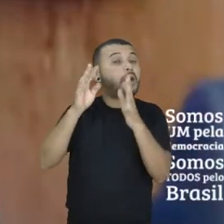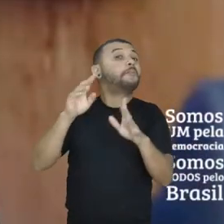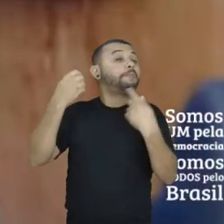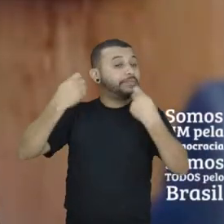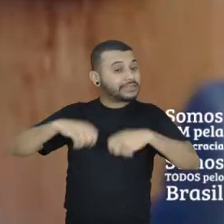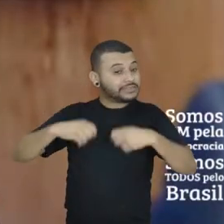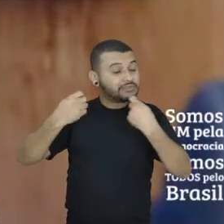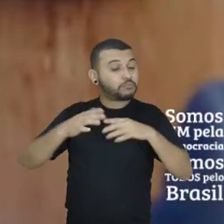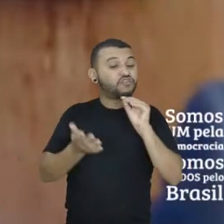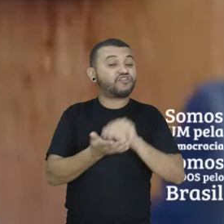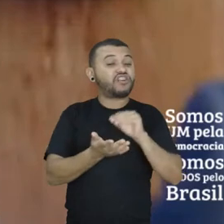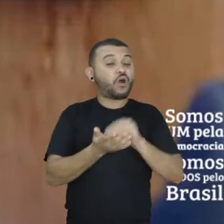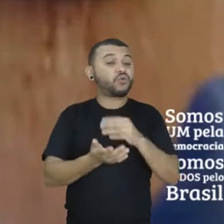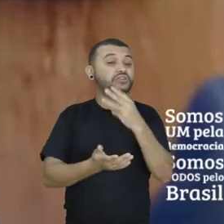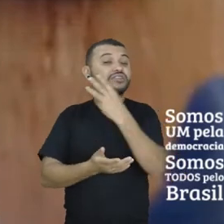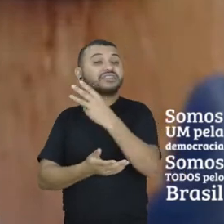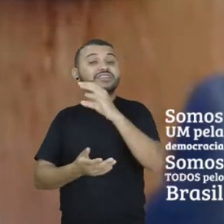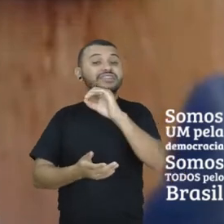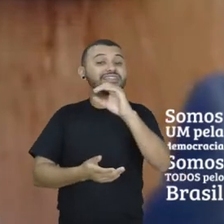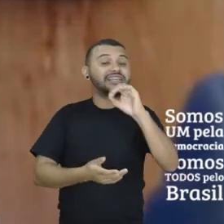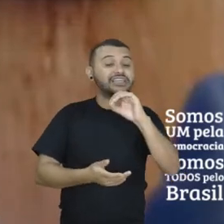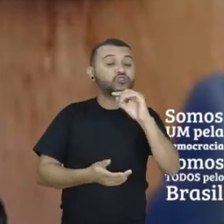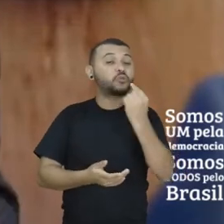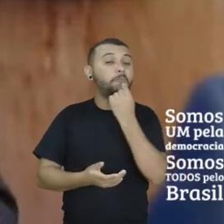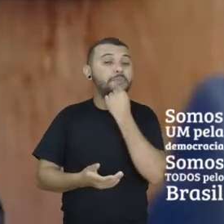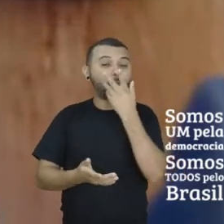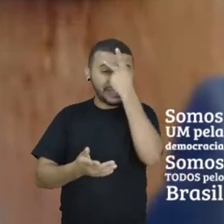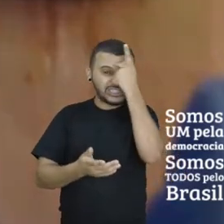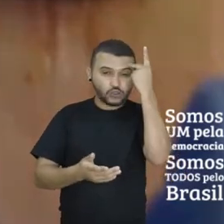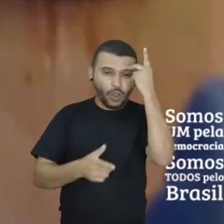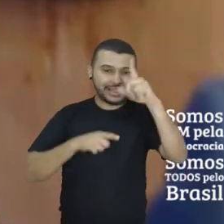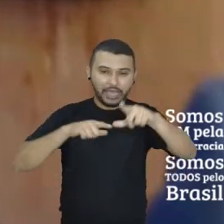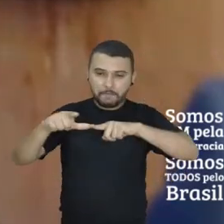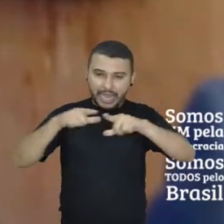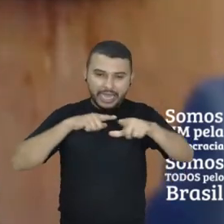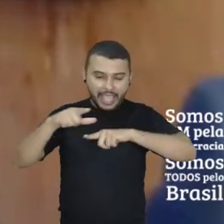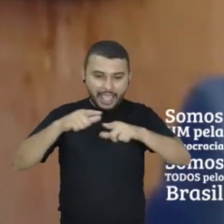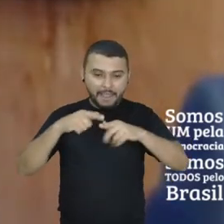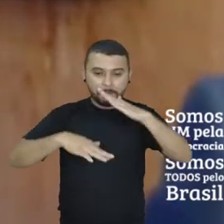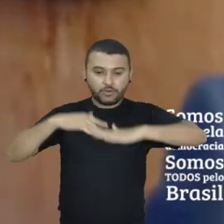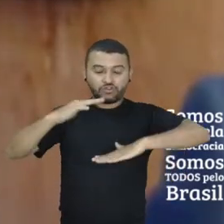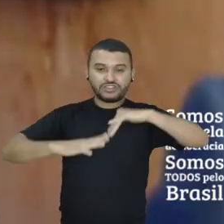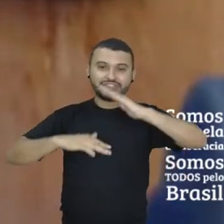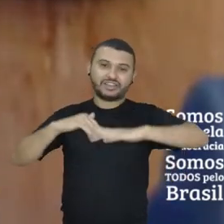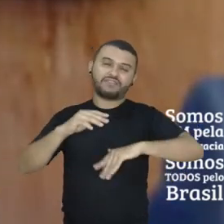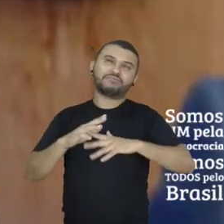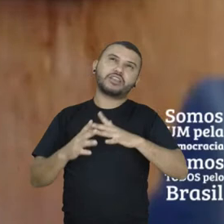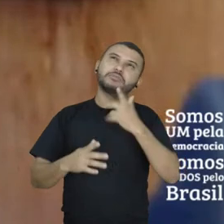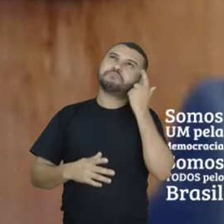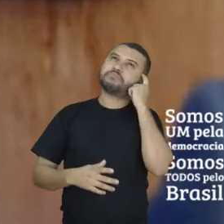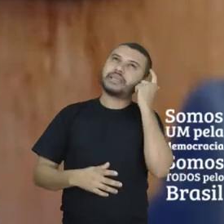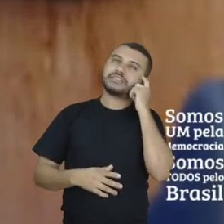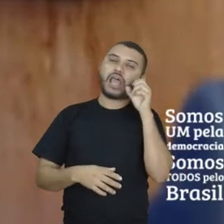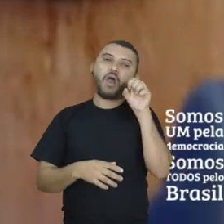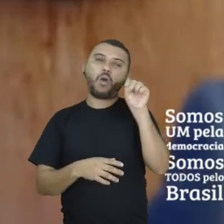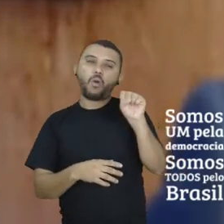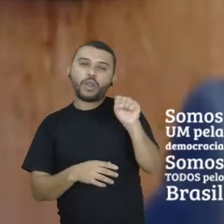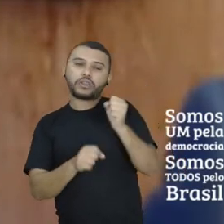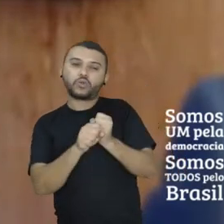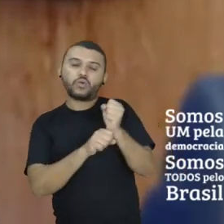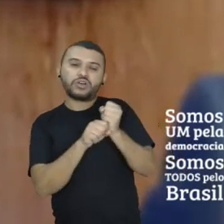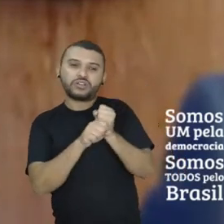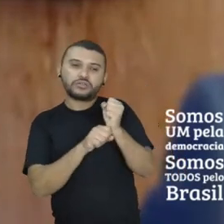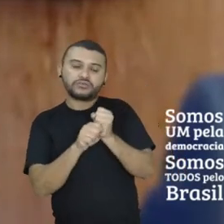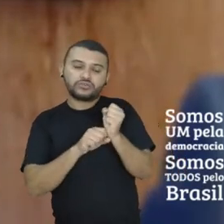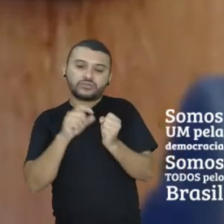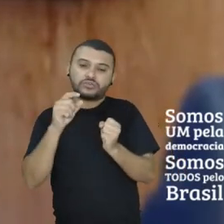faltam 300 mil profissionais. Há uma expectativa que em 8 anos possam faltar 600